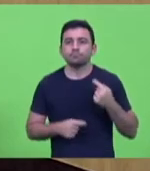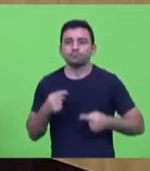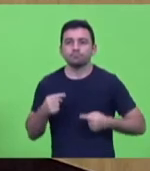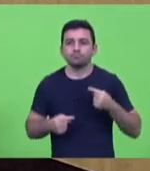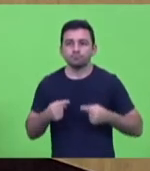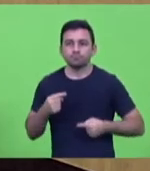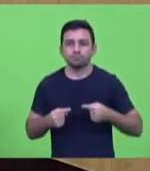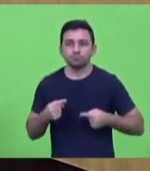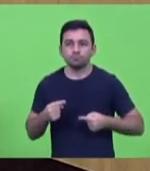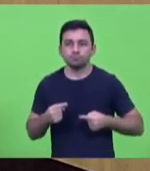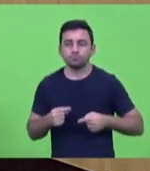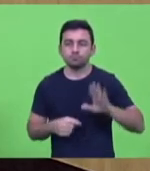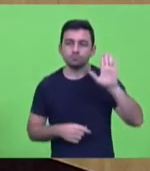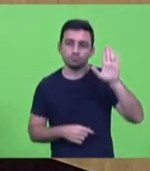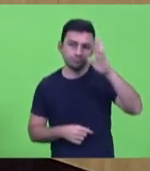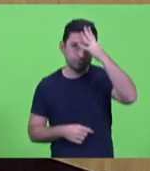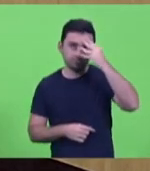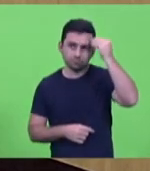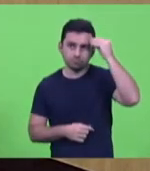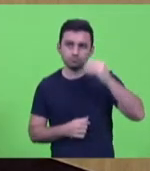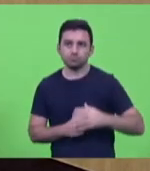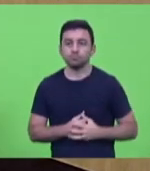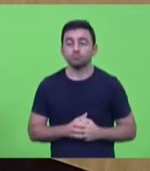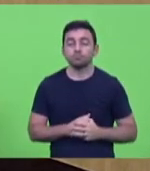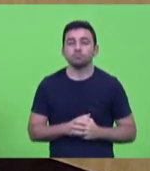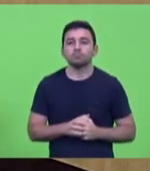com a palavra a deputada Luciane Carminati.